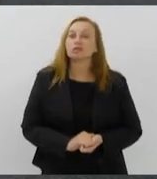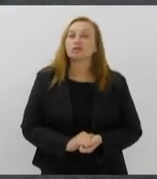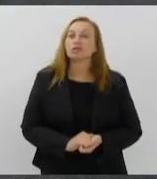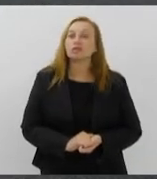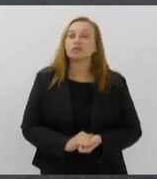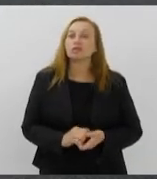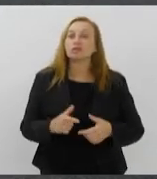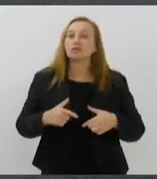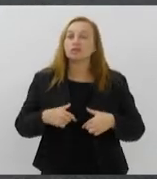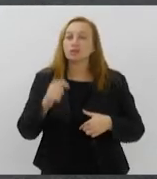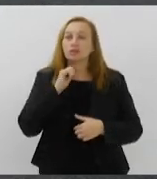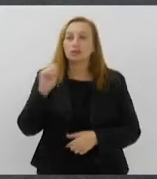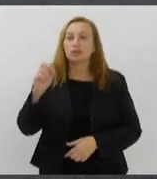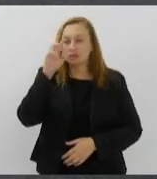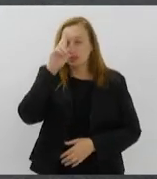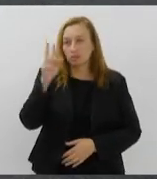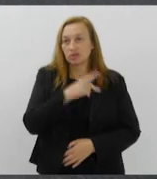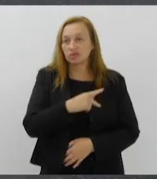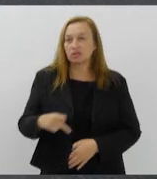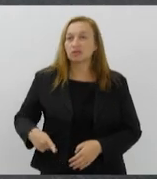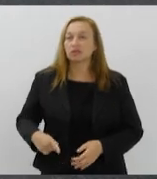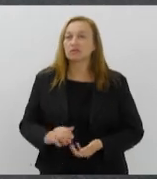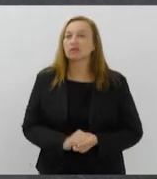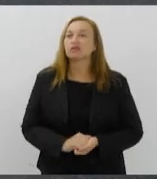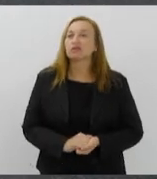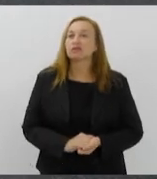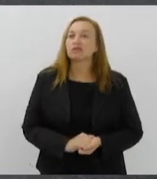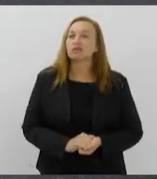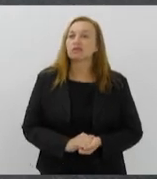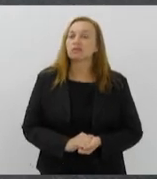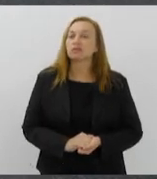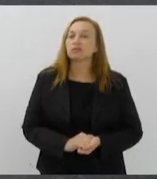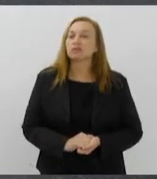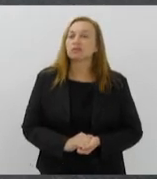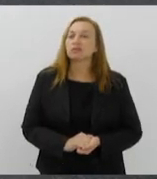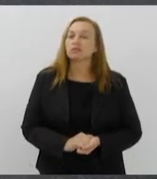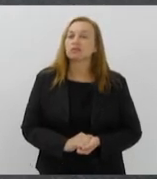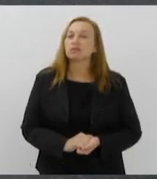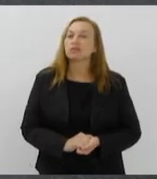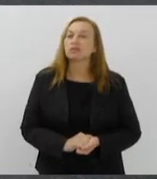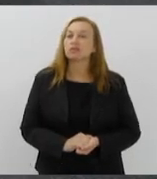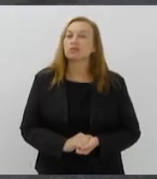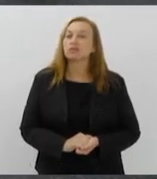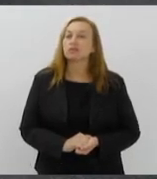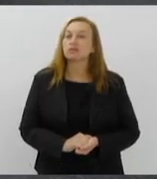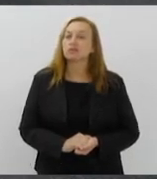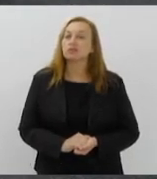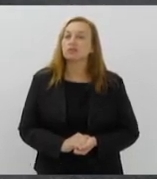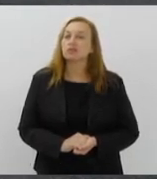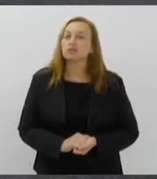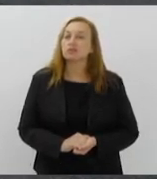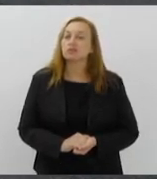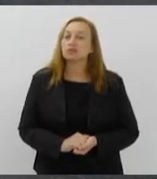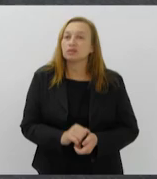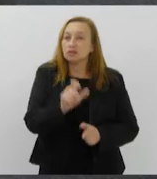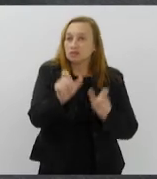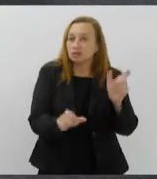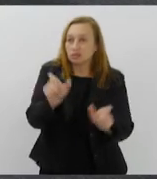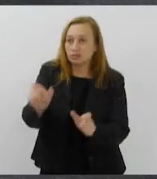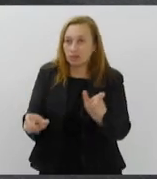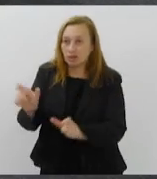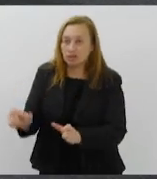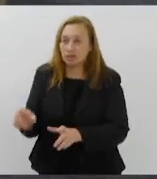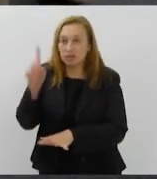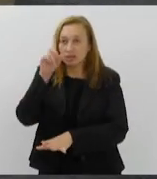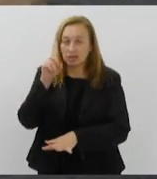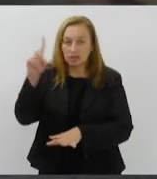Essa medalha Tiradentes, senhor presidente, ela vem fazer valer exatamente o levantamento de pessoas que Deus vem fazendo dentro